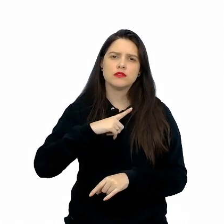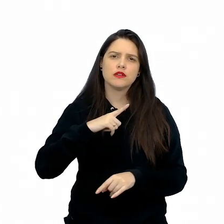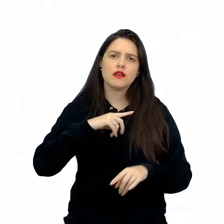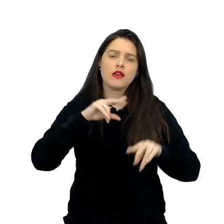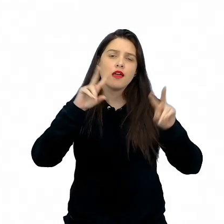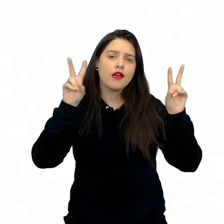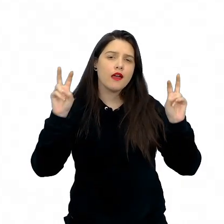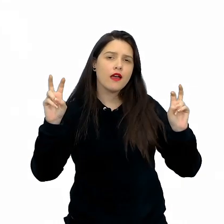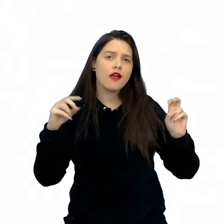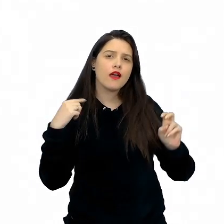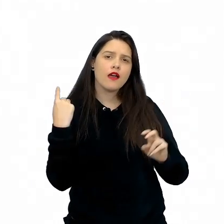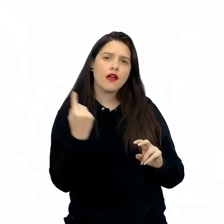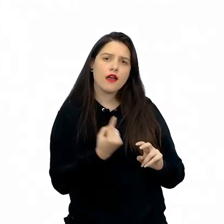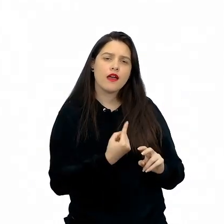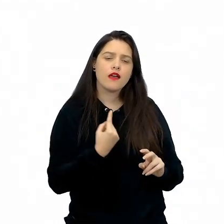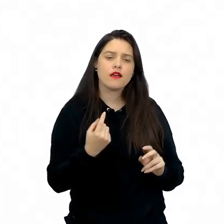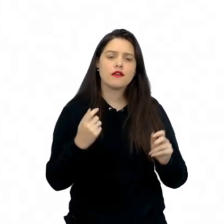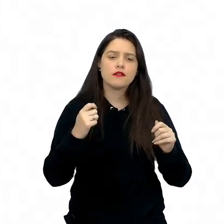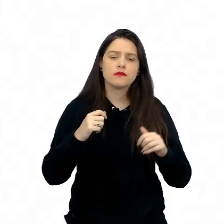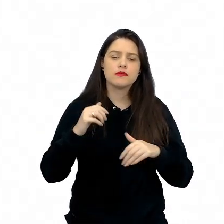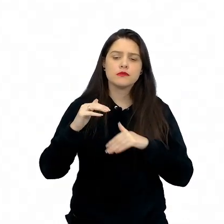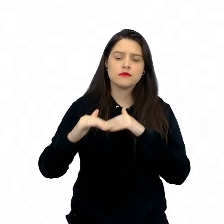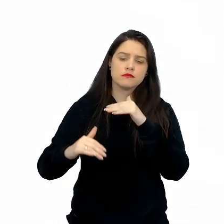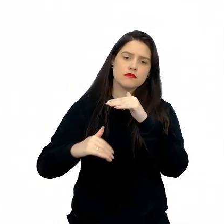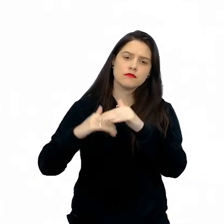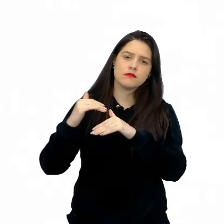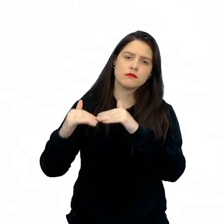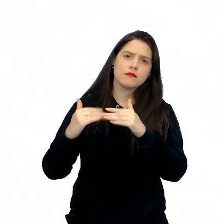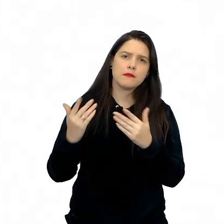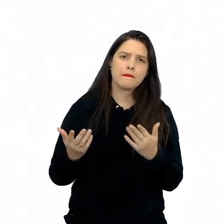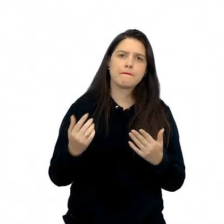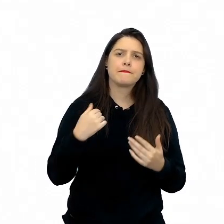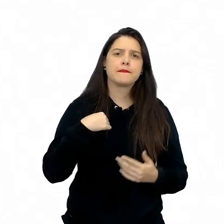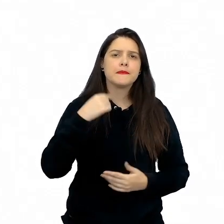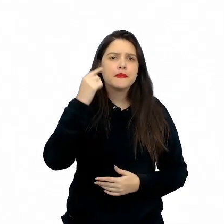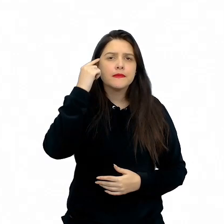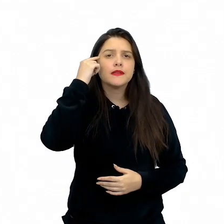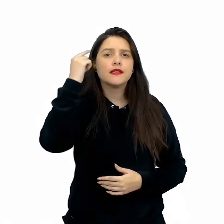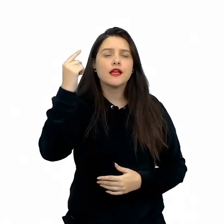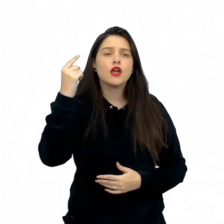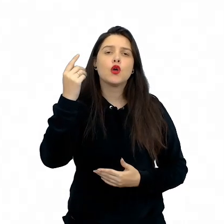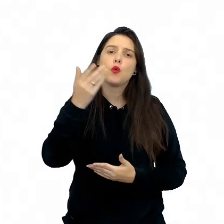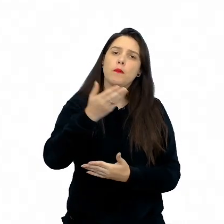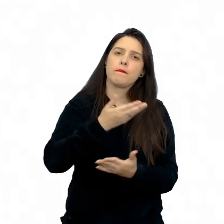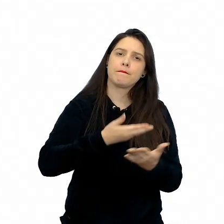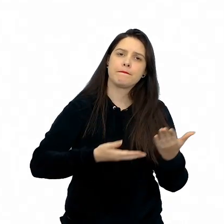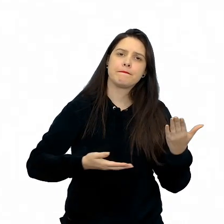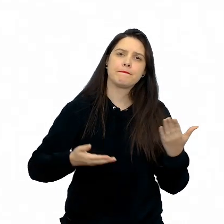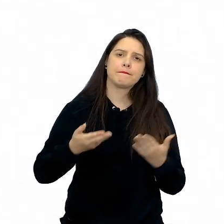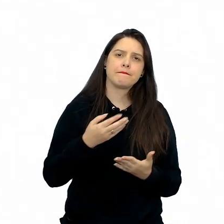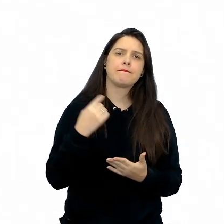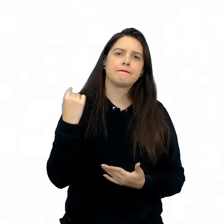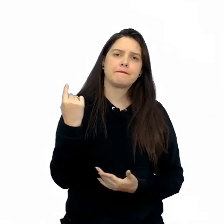gente registrar que todos os professores veem, né, um jeito da gente compartilhar os